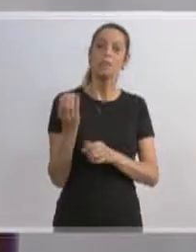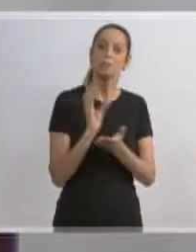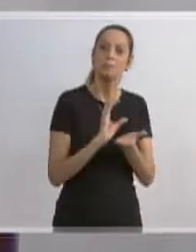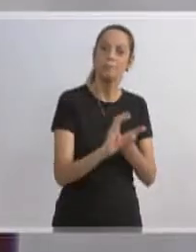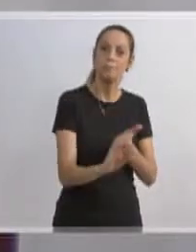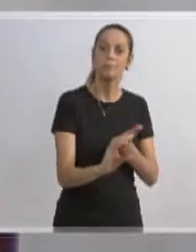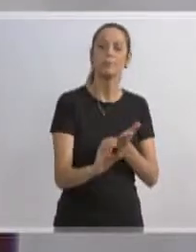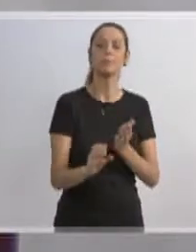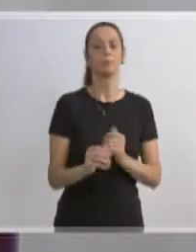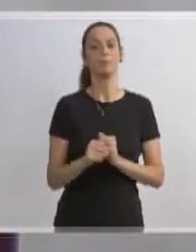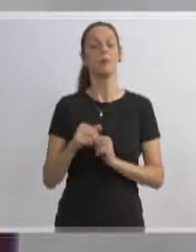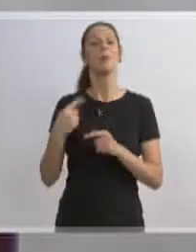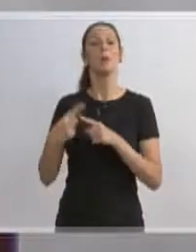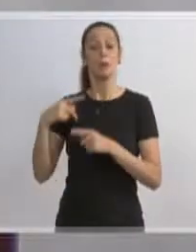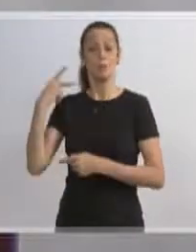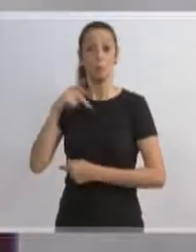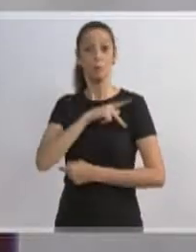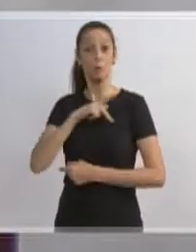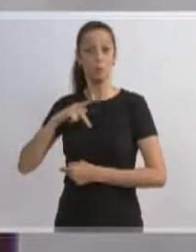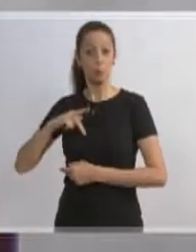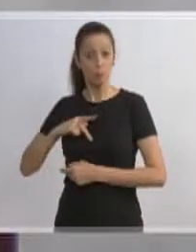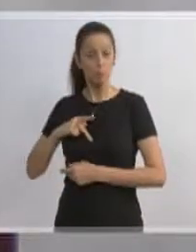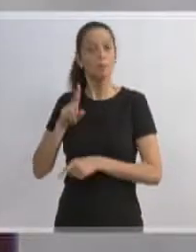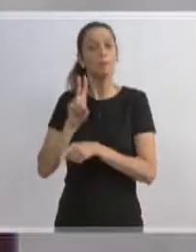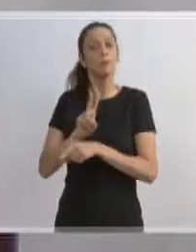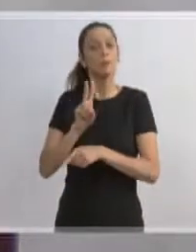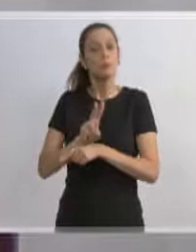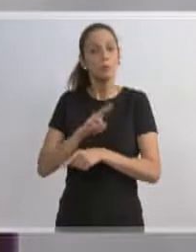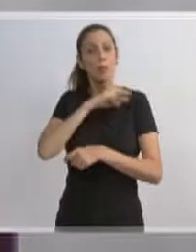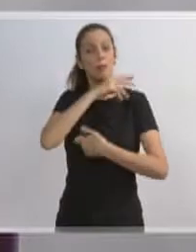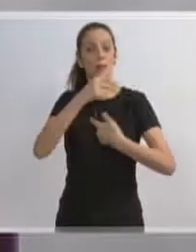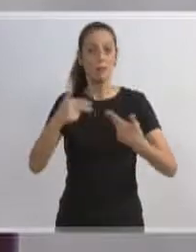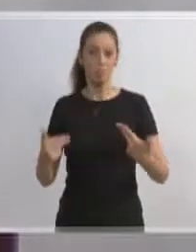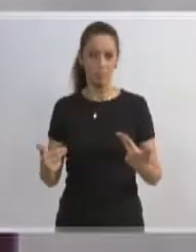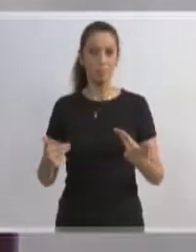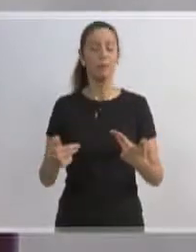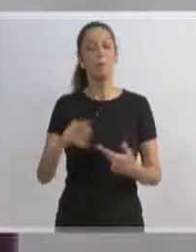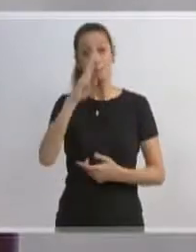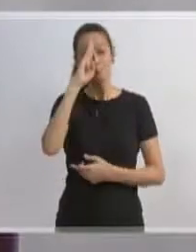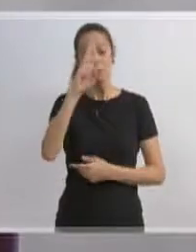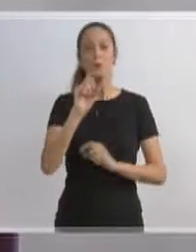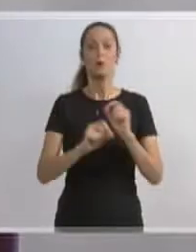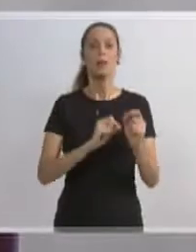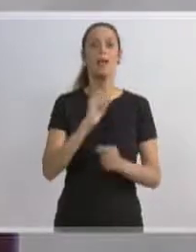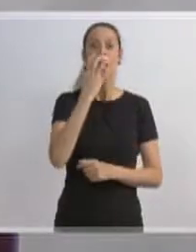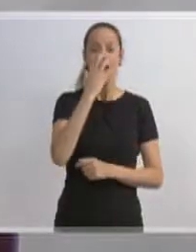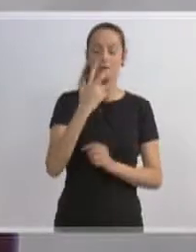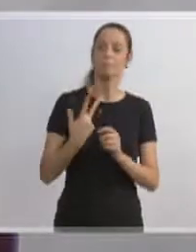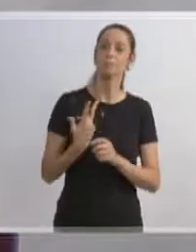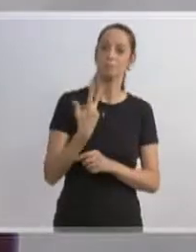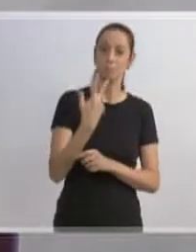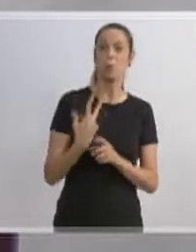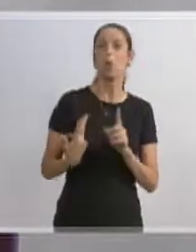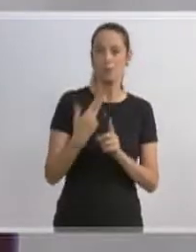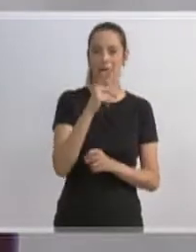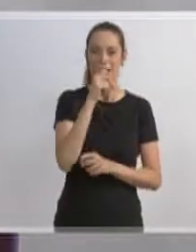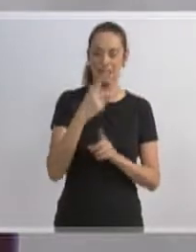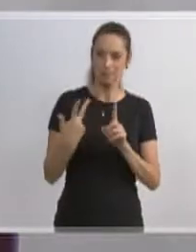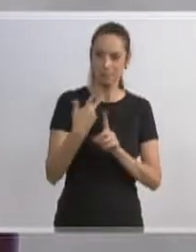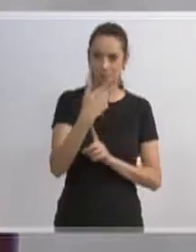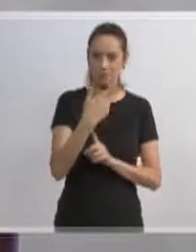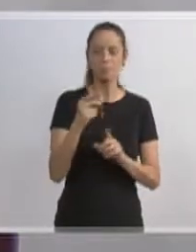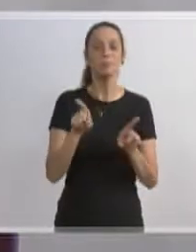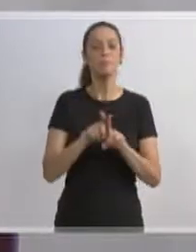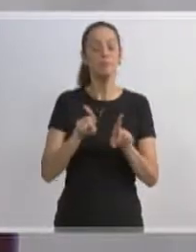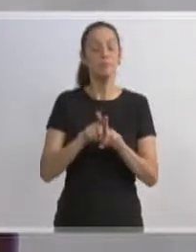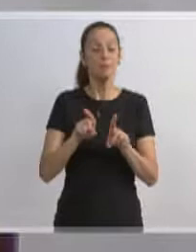de políticas públicas voltadas na parte dos animais, focadas sobretudo na questão da castração. Inclusive, em relação ao órgão de fiscalização